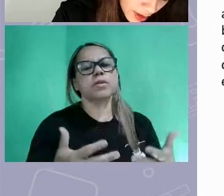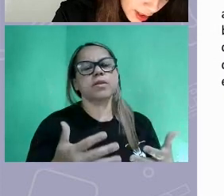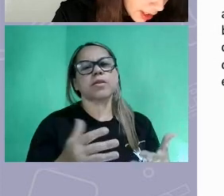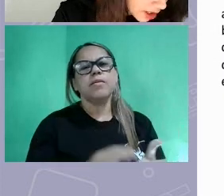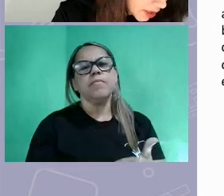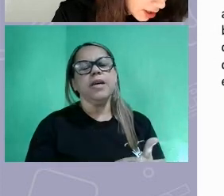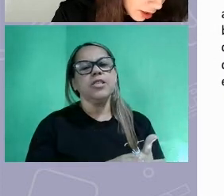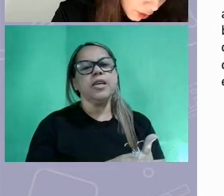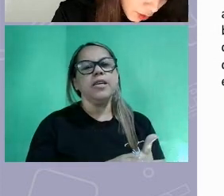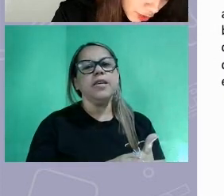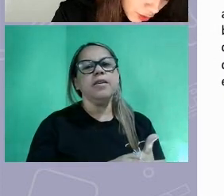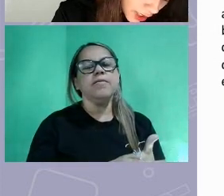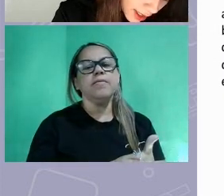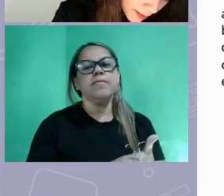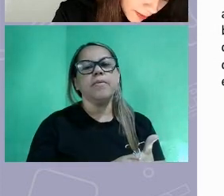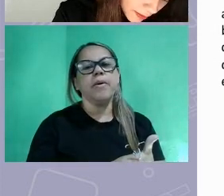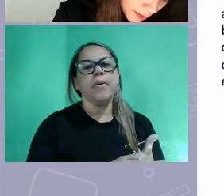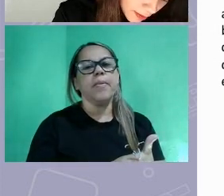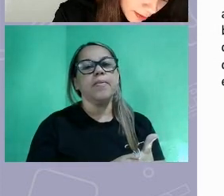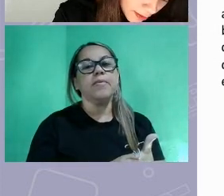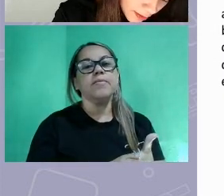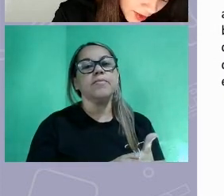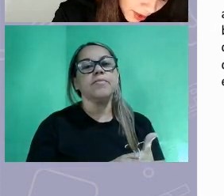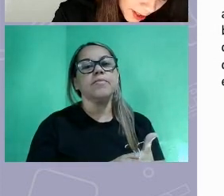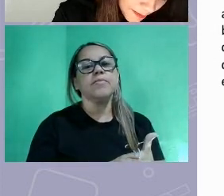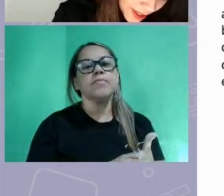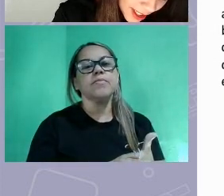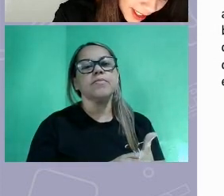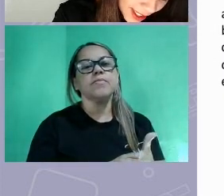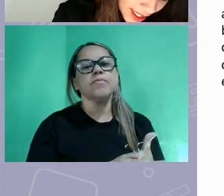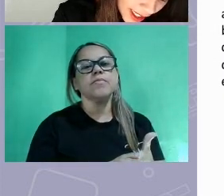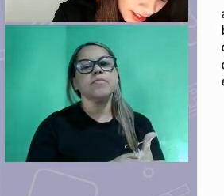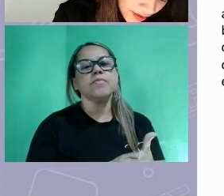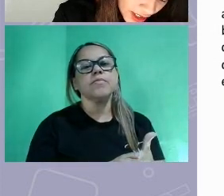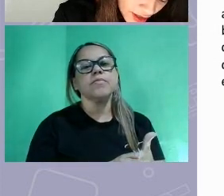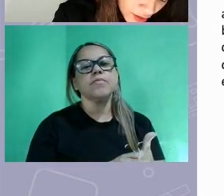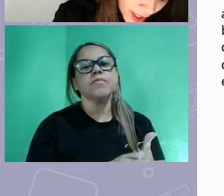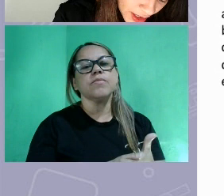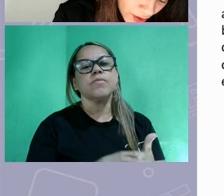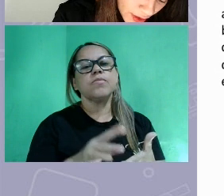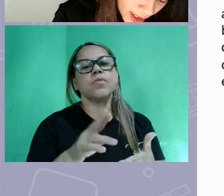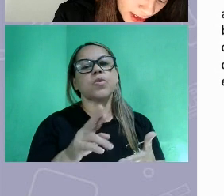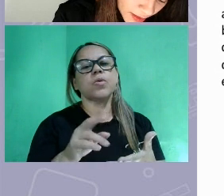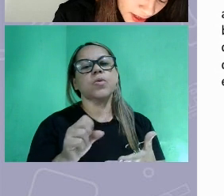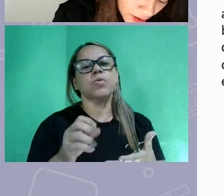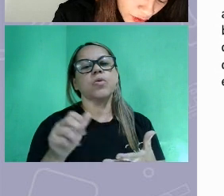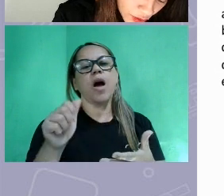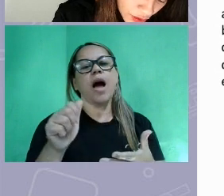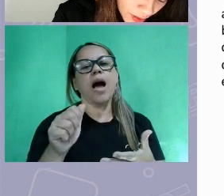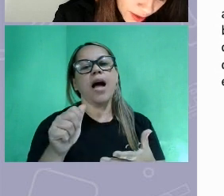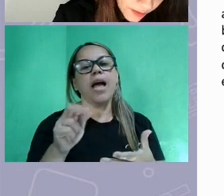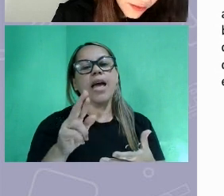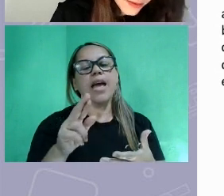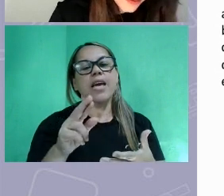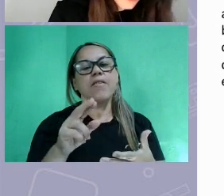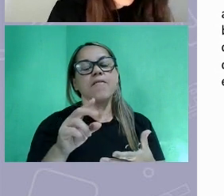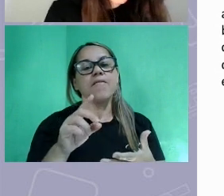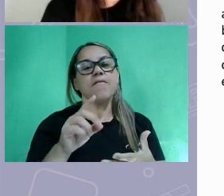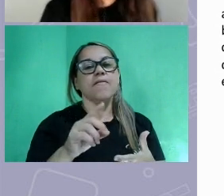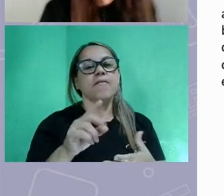vermelho que a dimensão do urso A ok? é R vezes maior que a dimensão do urso B